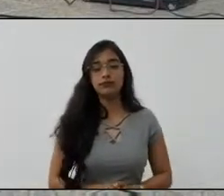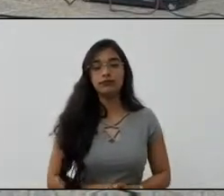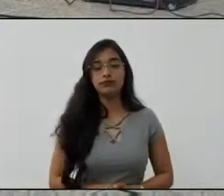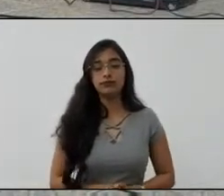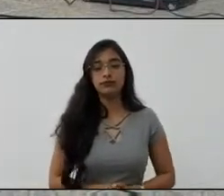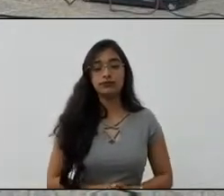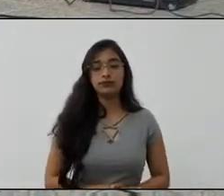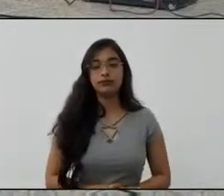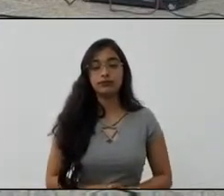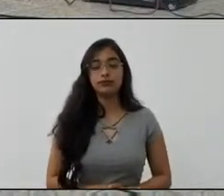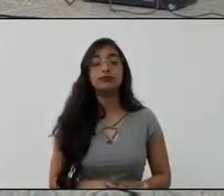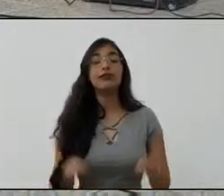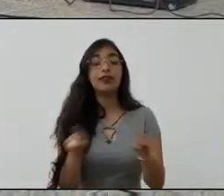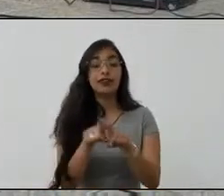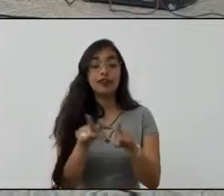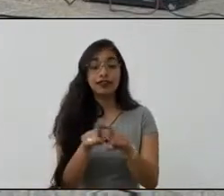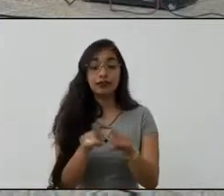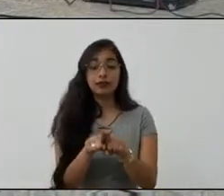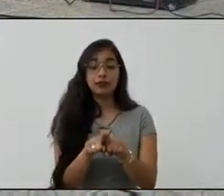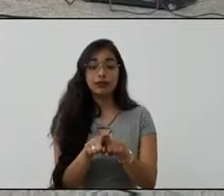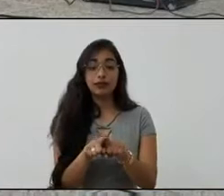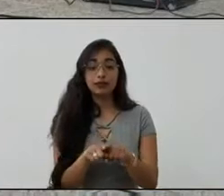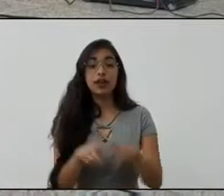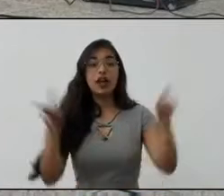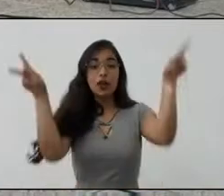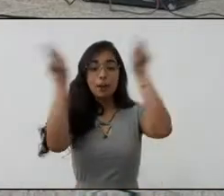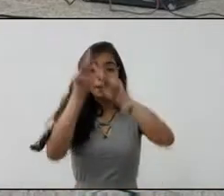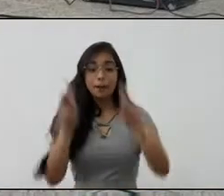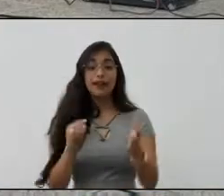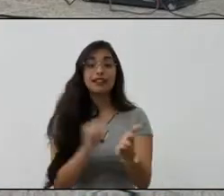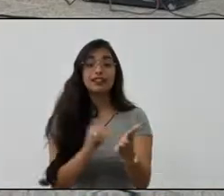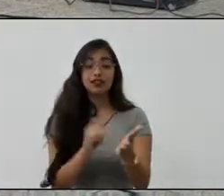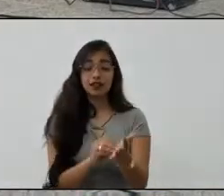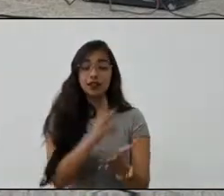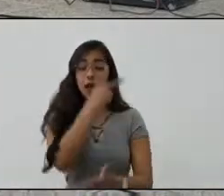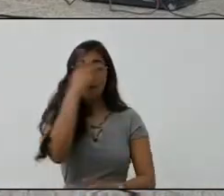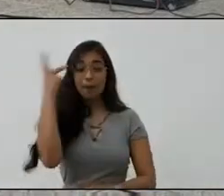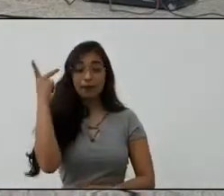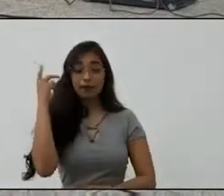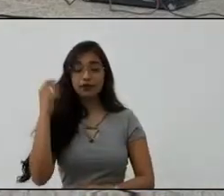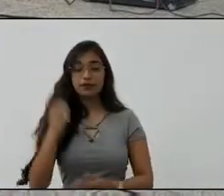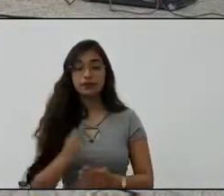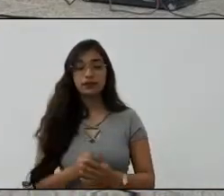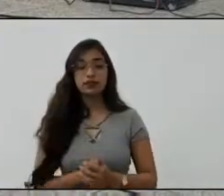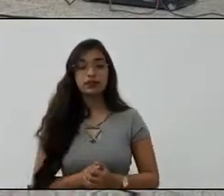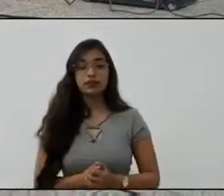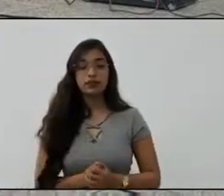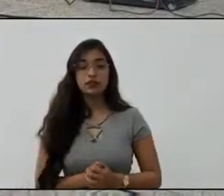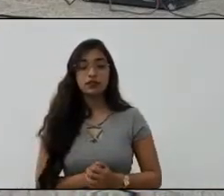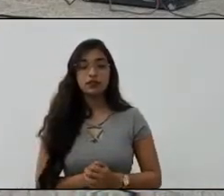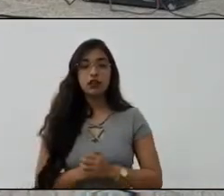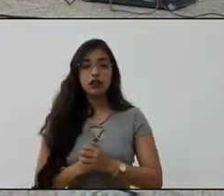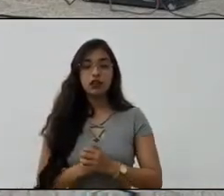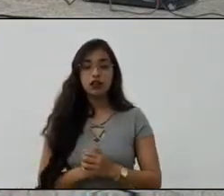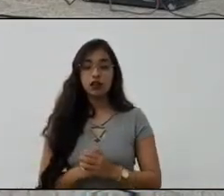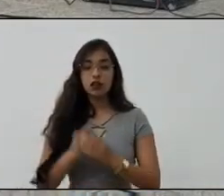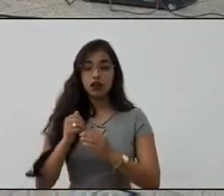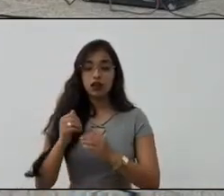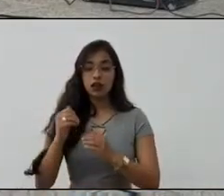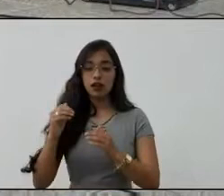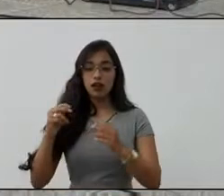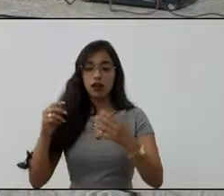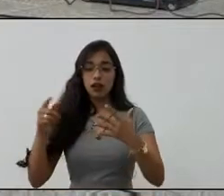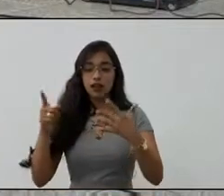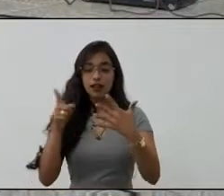E ainda pode levar a falta de paz, pode ainda levar a pessoa a um estágio mais elevado, que é